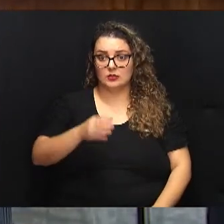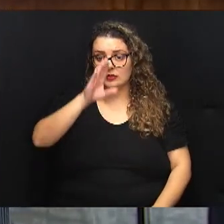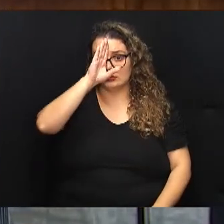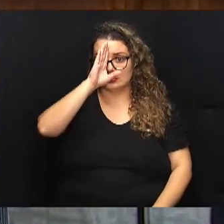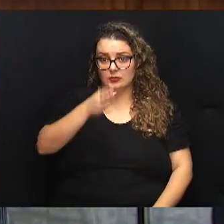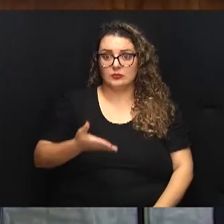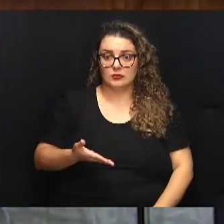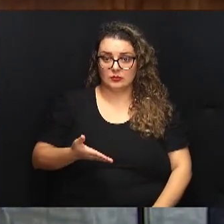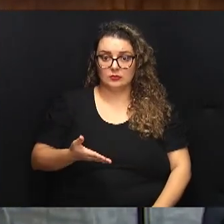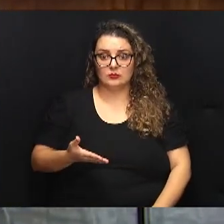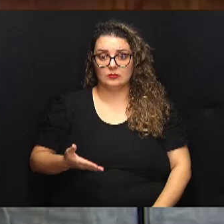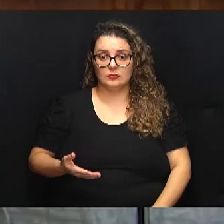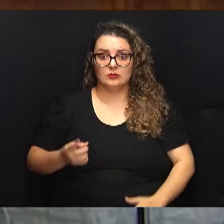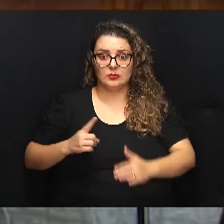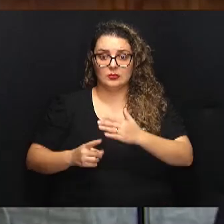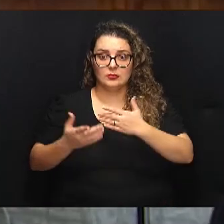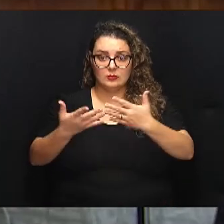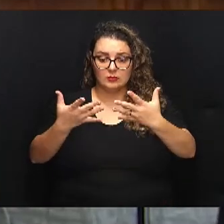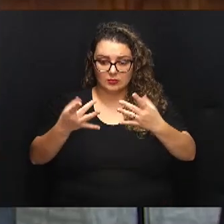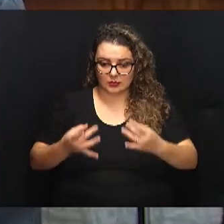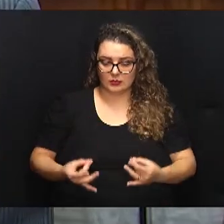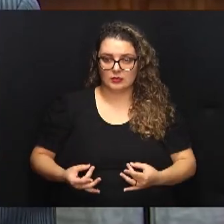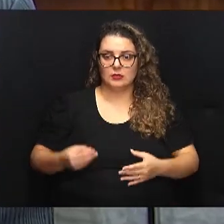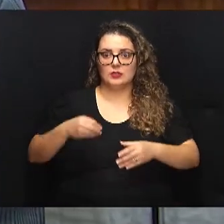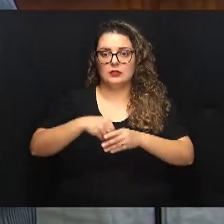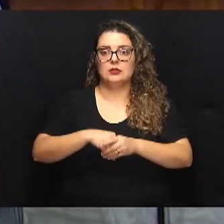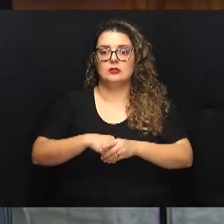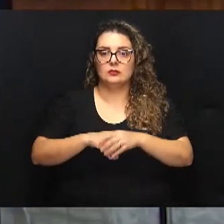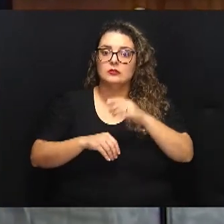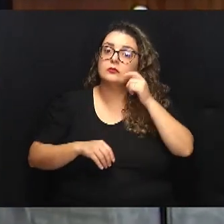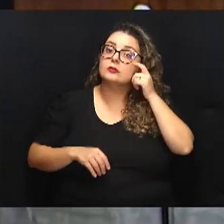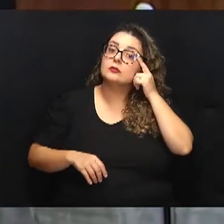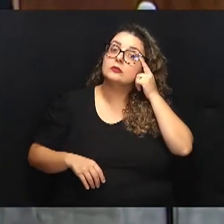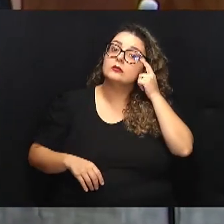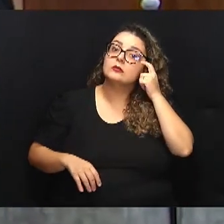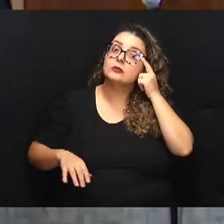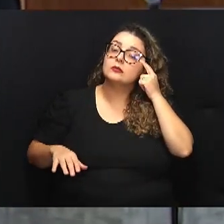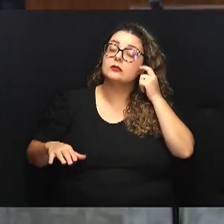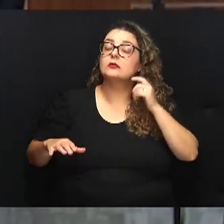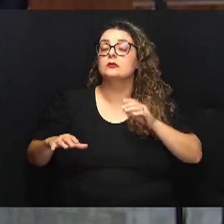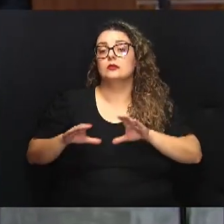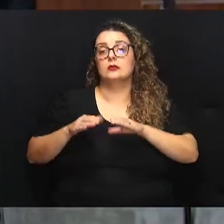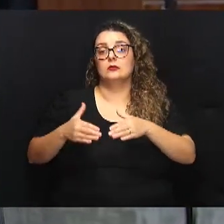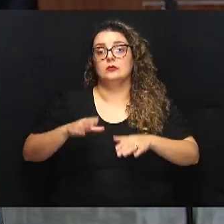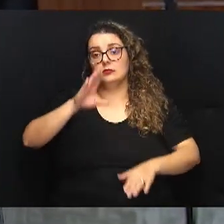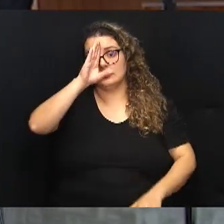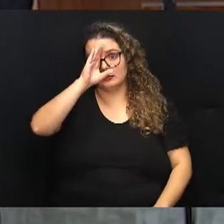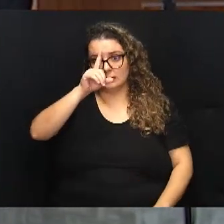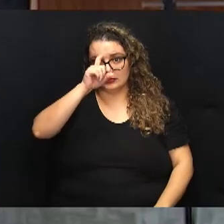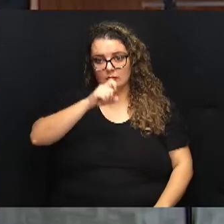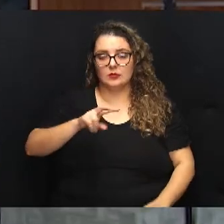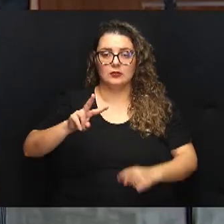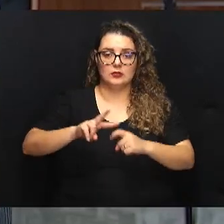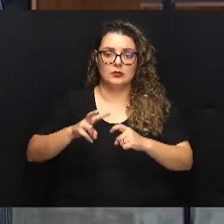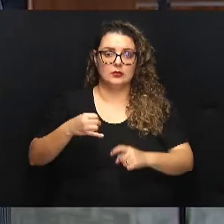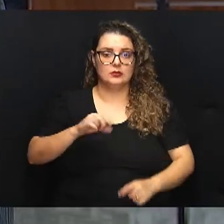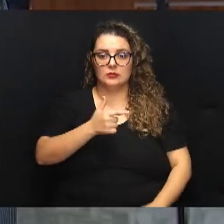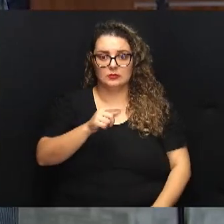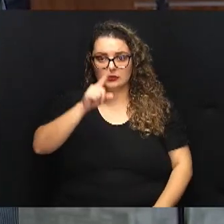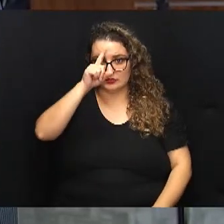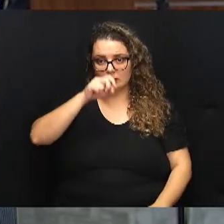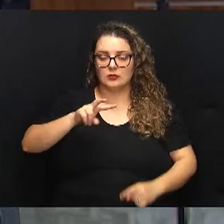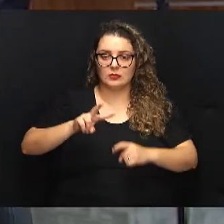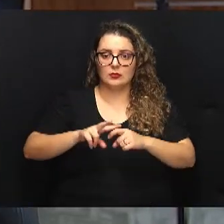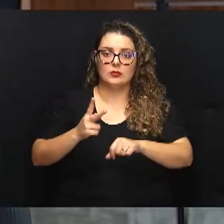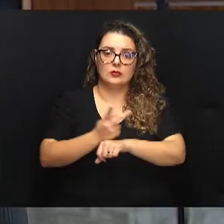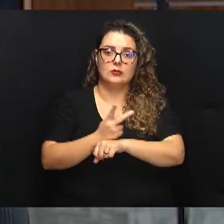para que faça uma prestação de conta dentro da comissão, principalmente relacionado ao hospital veterinário. Se não sair o hospital veterinário, a gente vai ter que